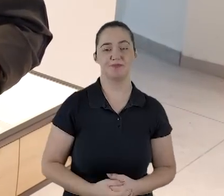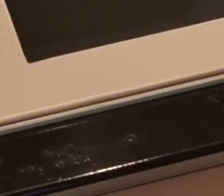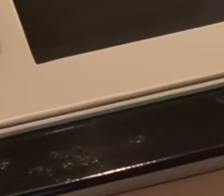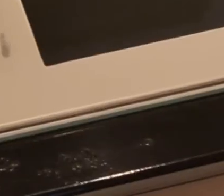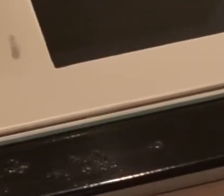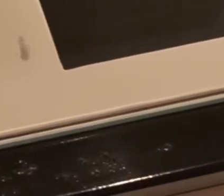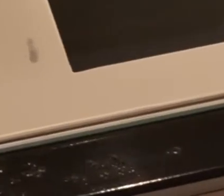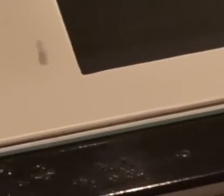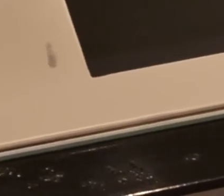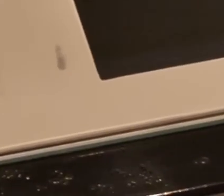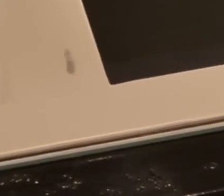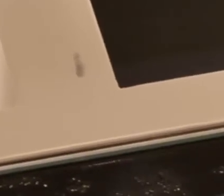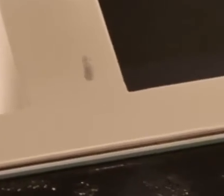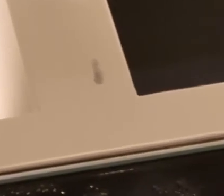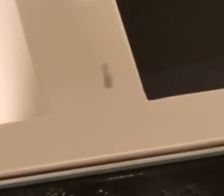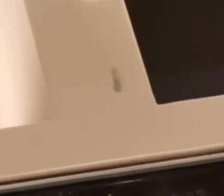região.